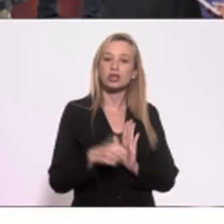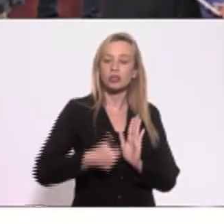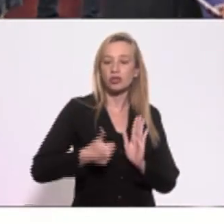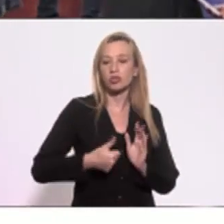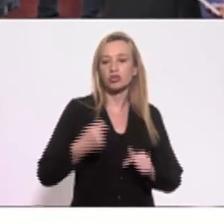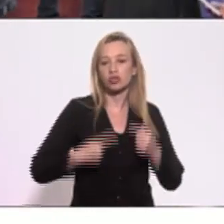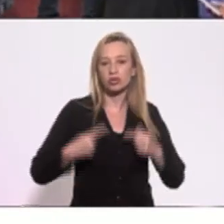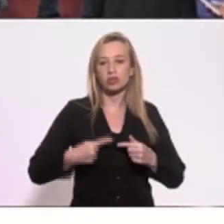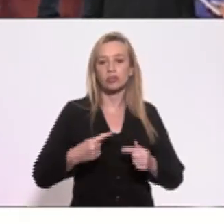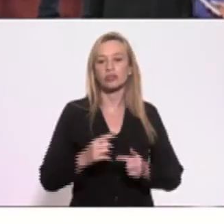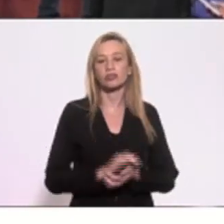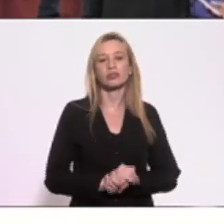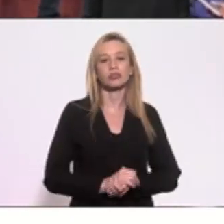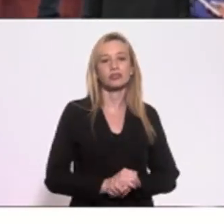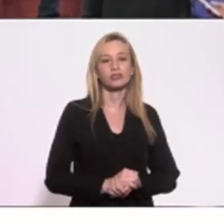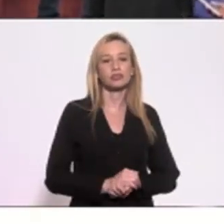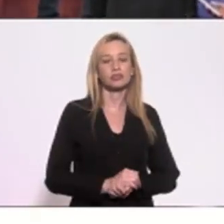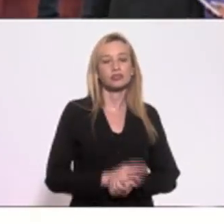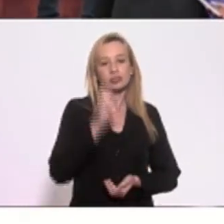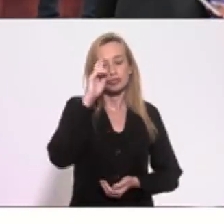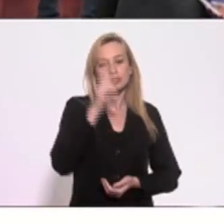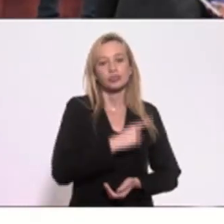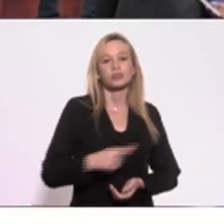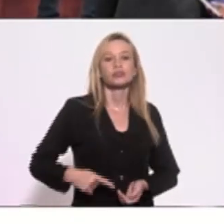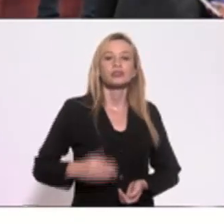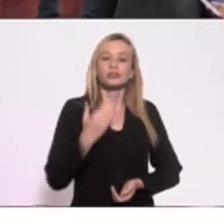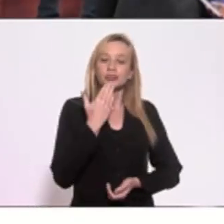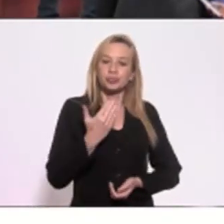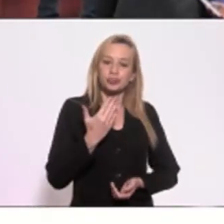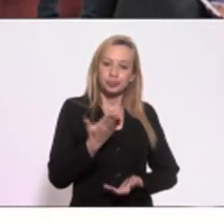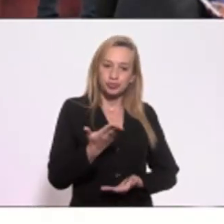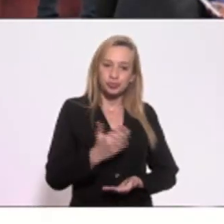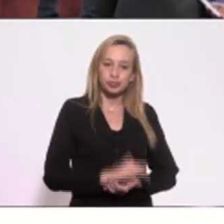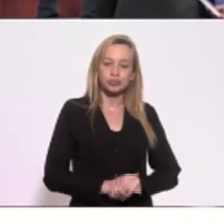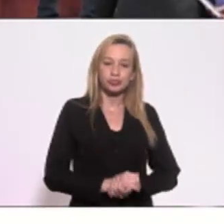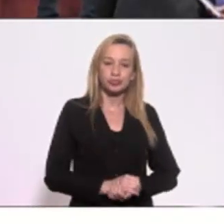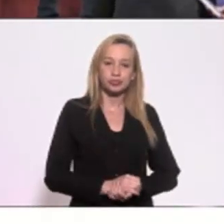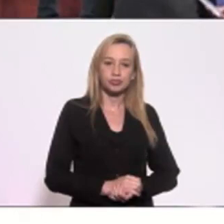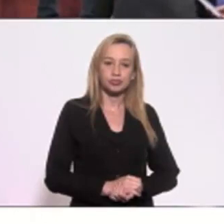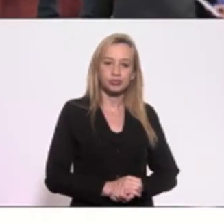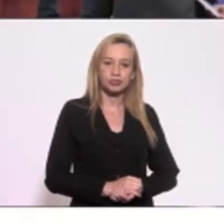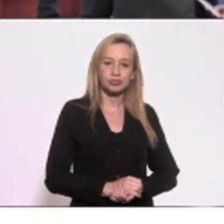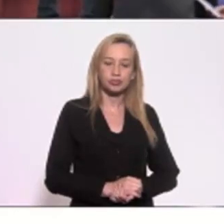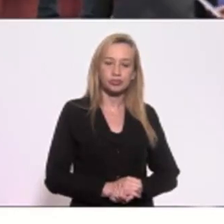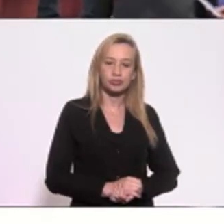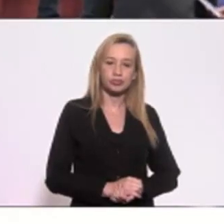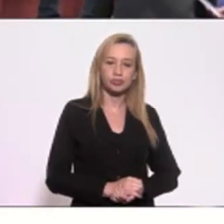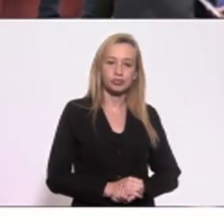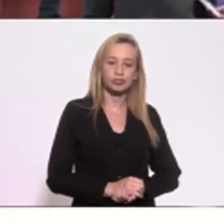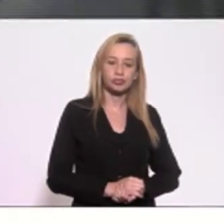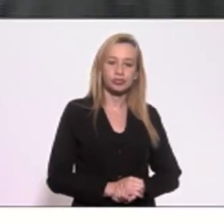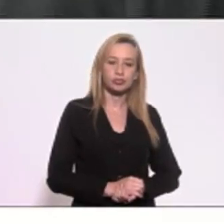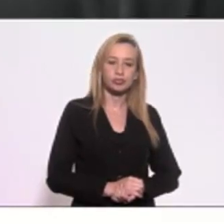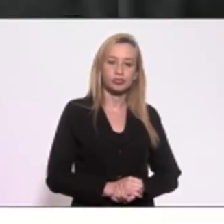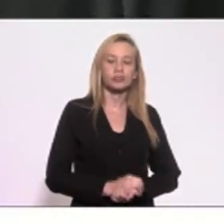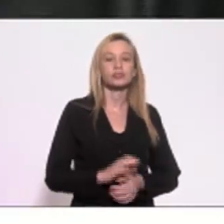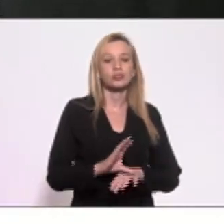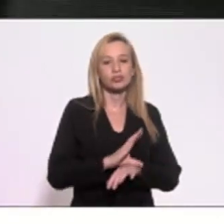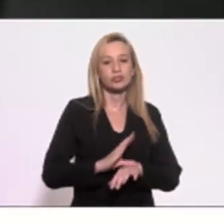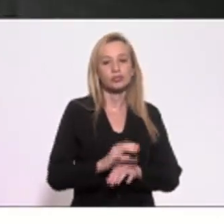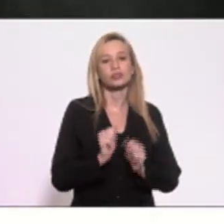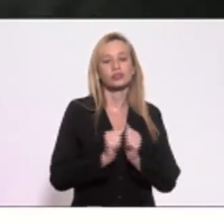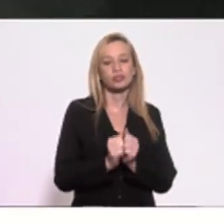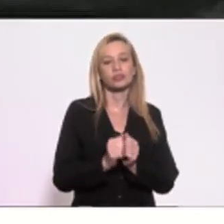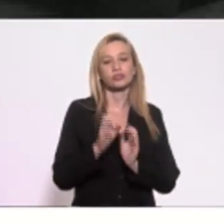discussão. Senhor presidente, eu só peço a Vossa Excelência... Então vamos ao parecer da CCJ. Isso. Parecer é pela constitucionalidade